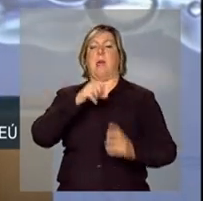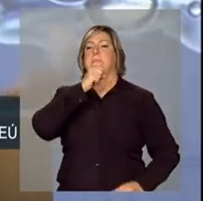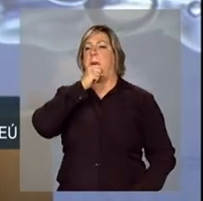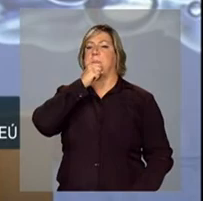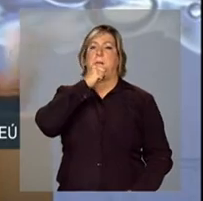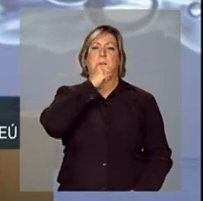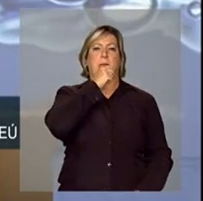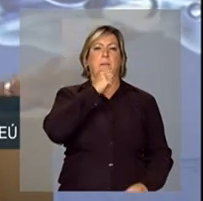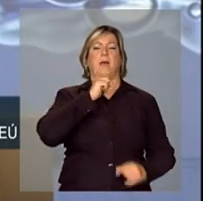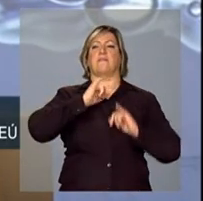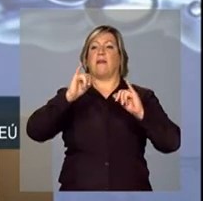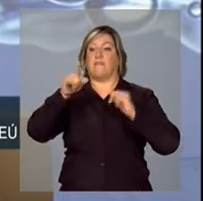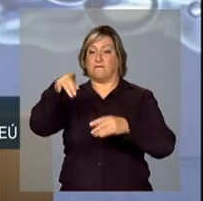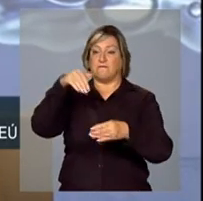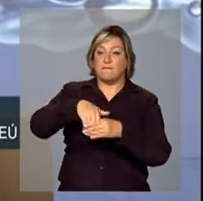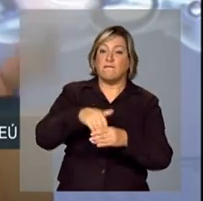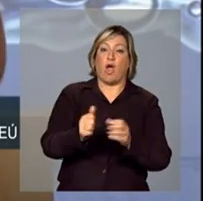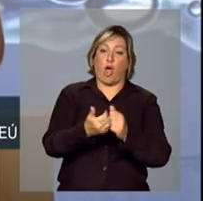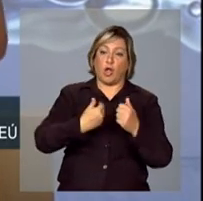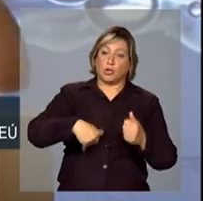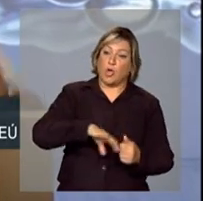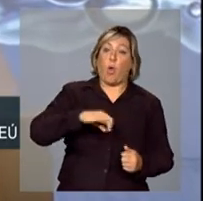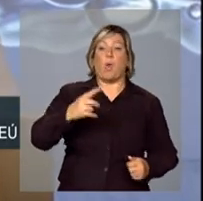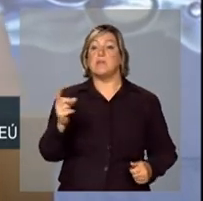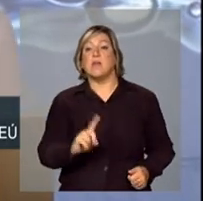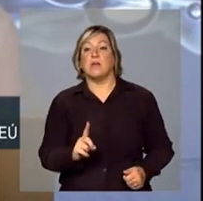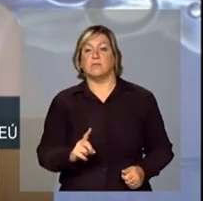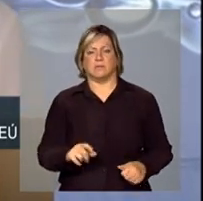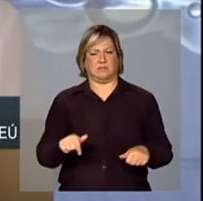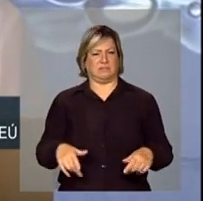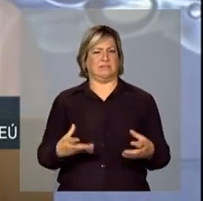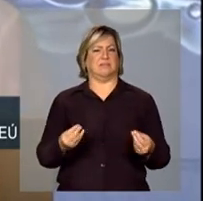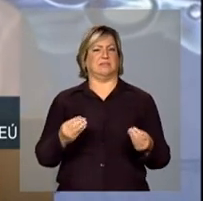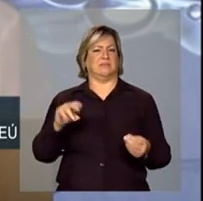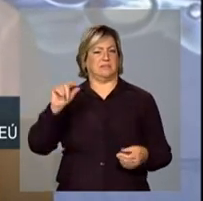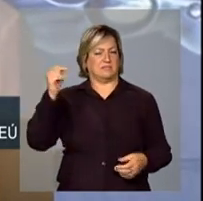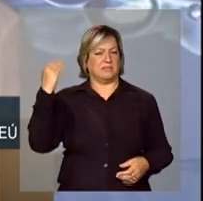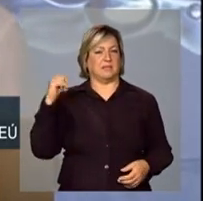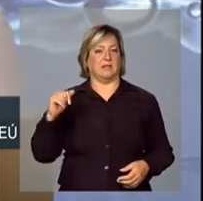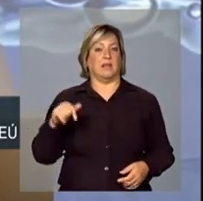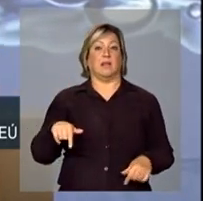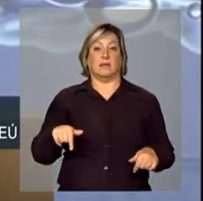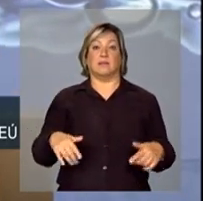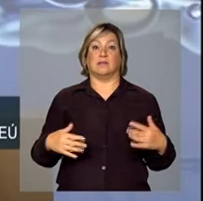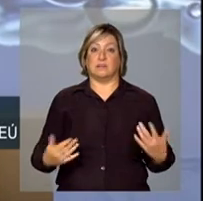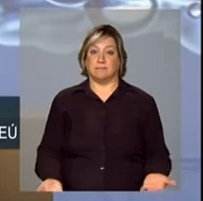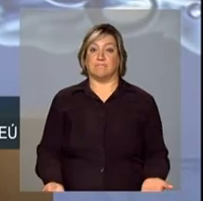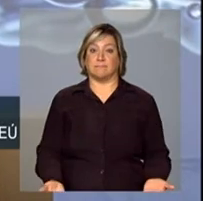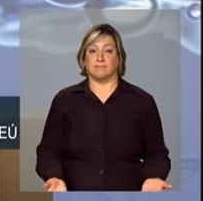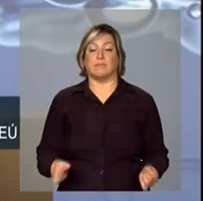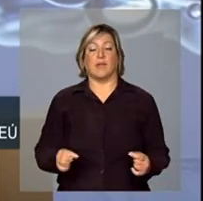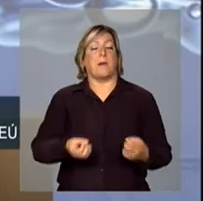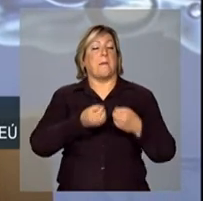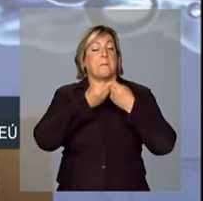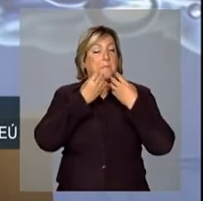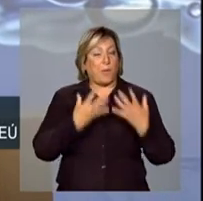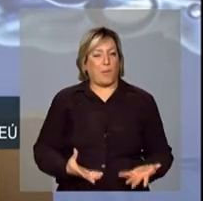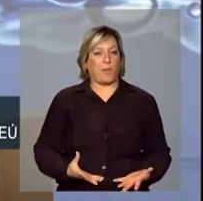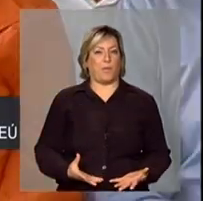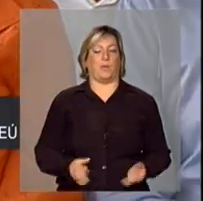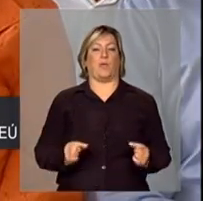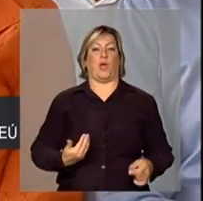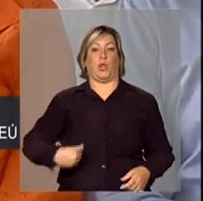votar conosco ou não vai? Quem não já viu essa história aqui? E que bom, presidenta, e que bom